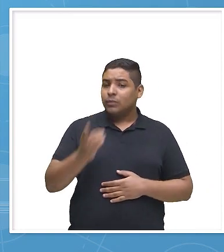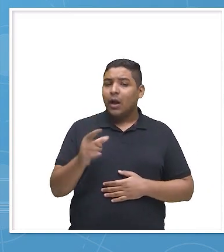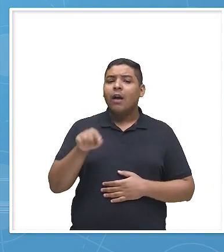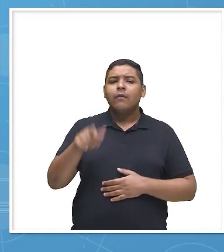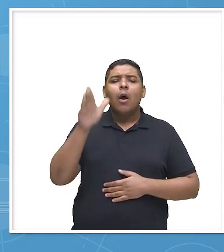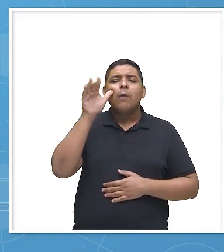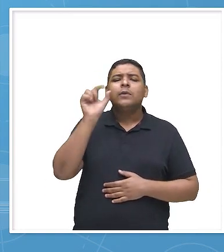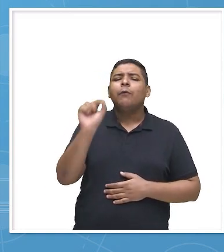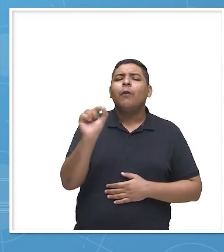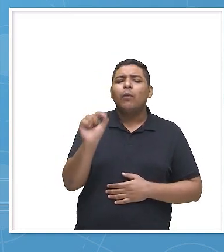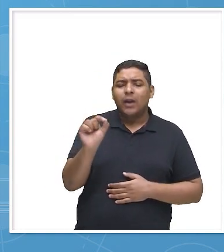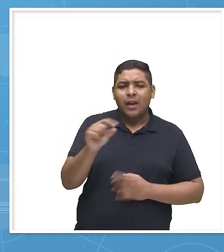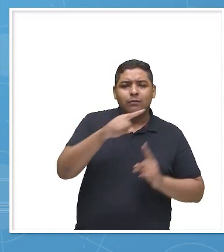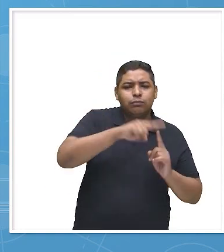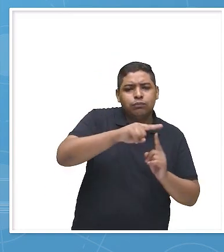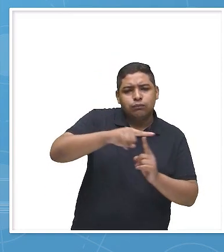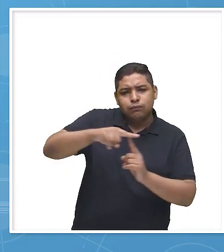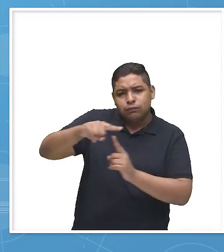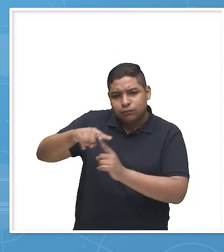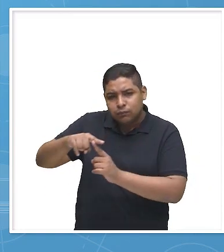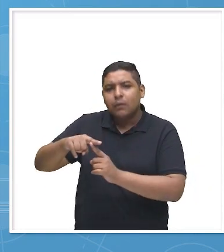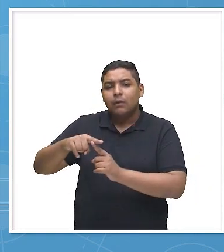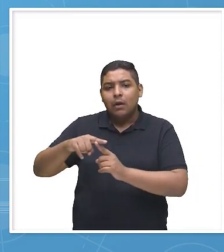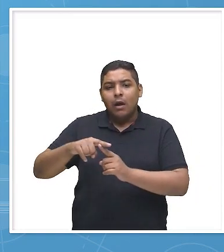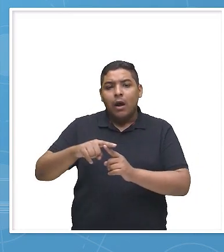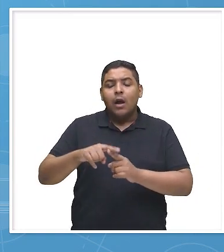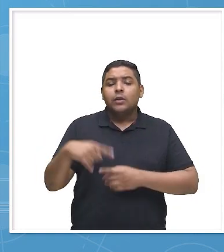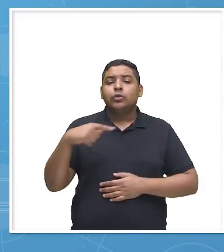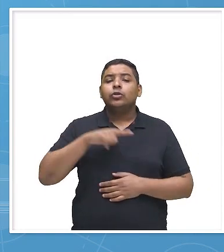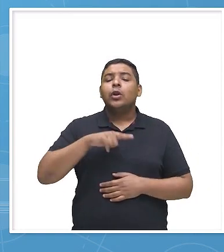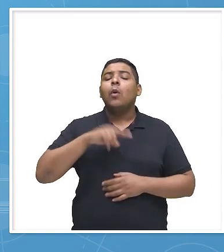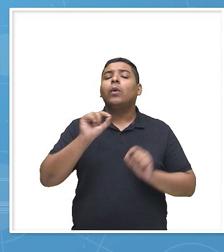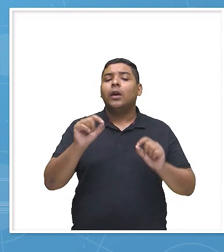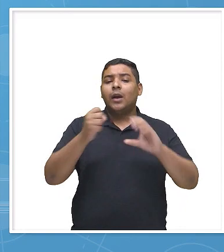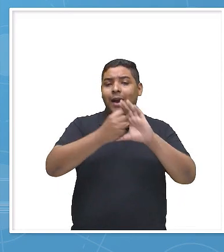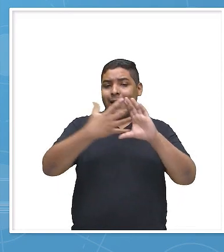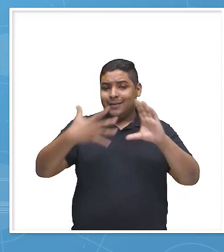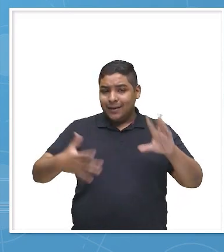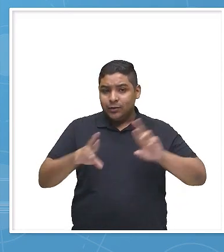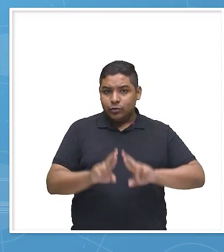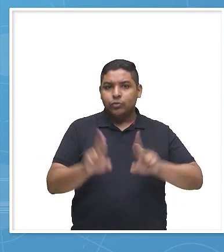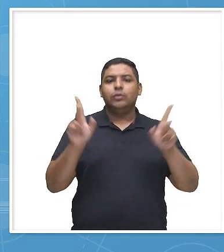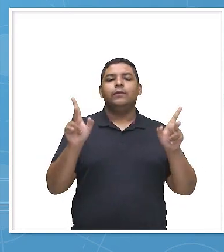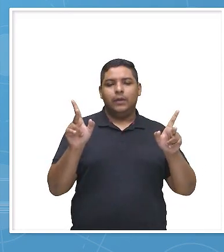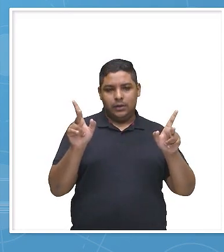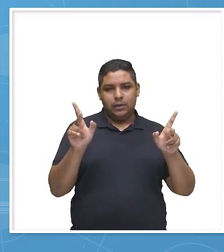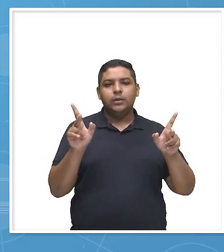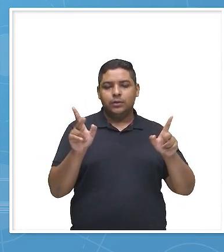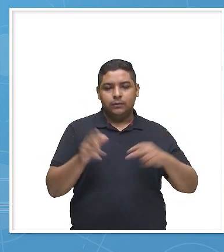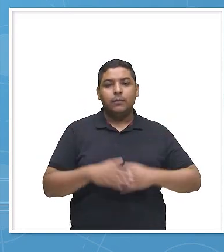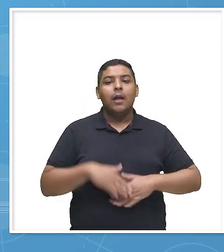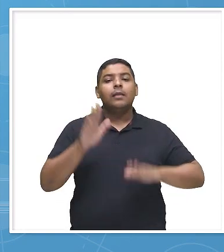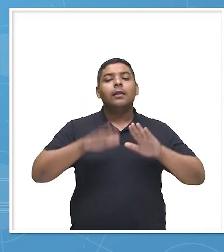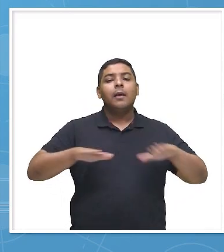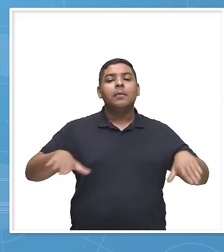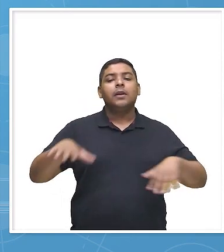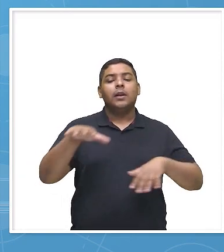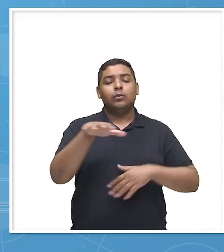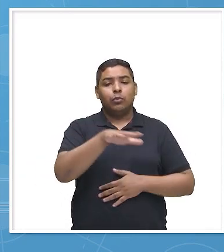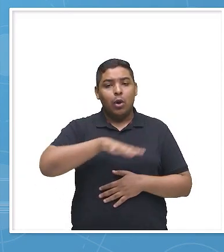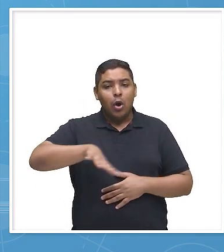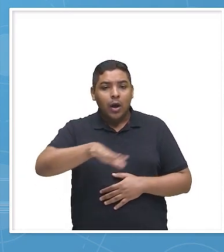diversas espécies aparentadas possuíam características distintas, dependendo do local em que